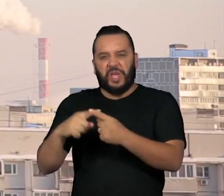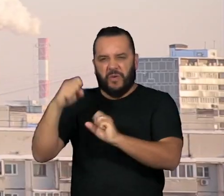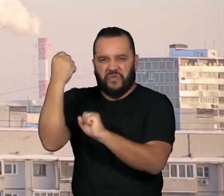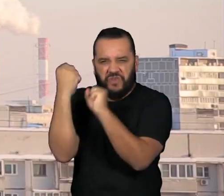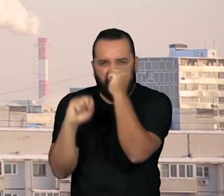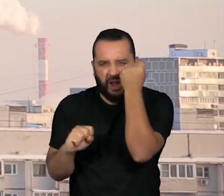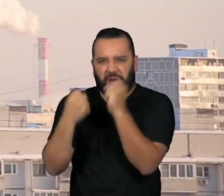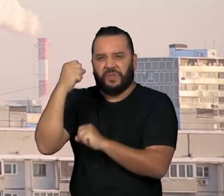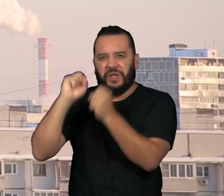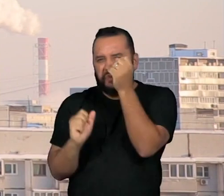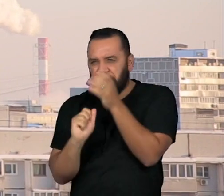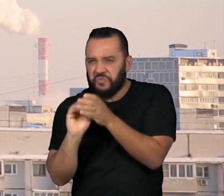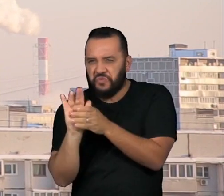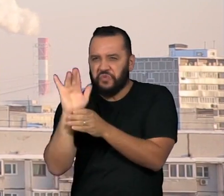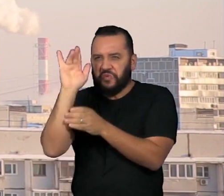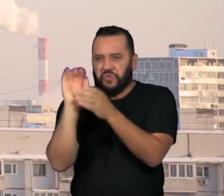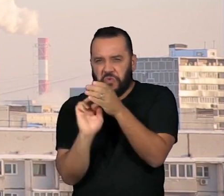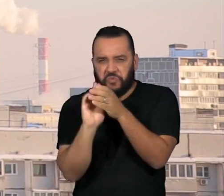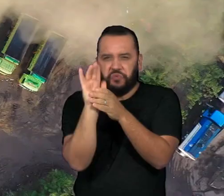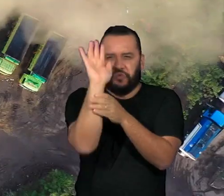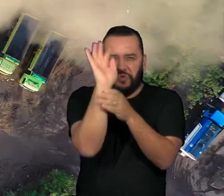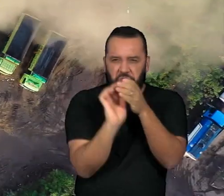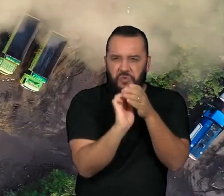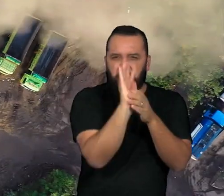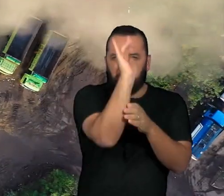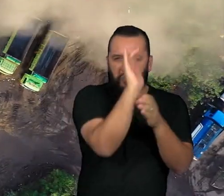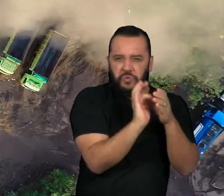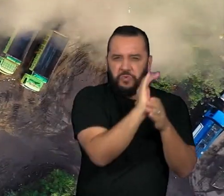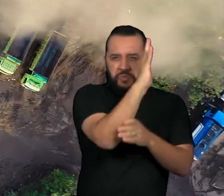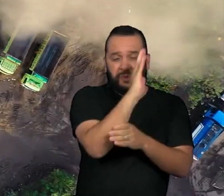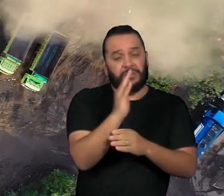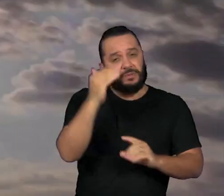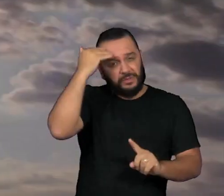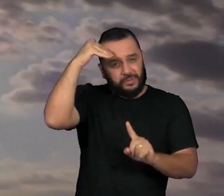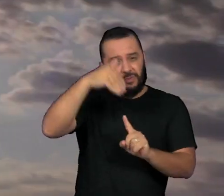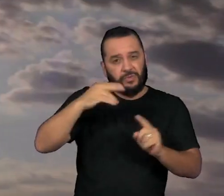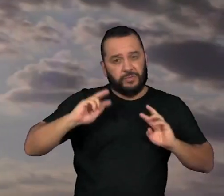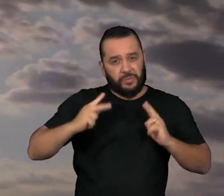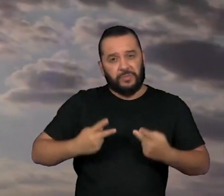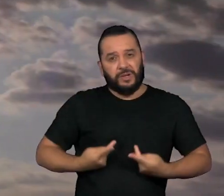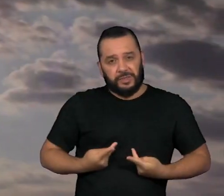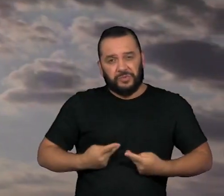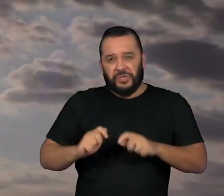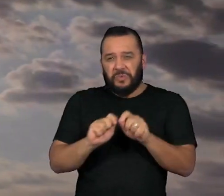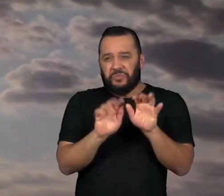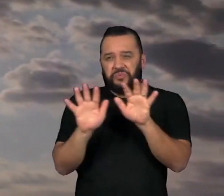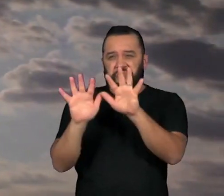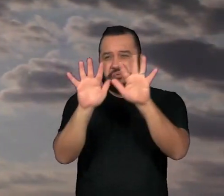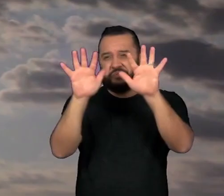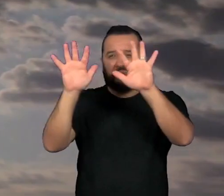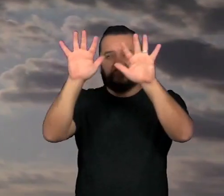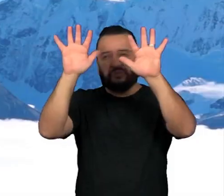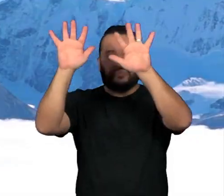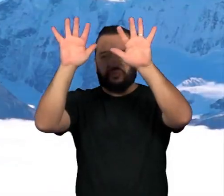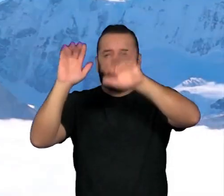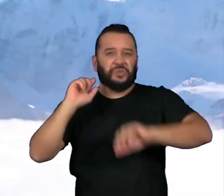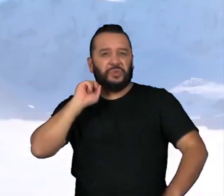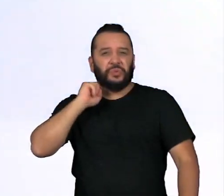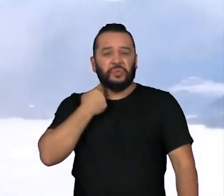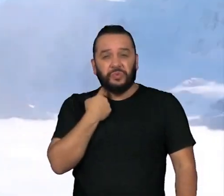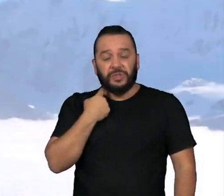e realizar todos os tipos de atividades, os seres humanos lotam a atmosfera de gases poluentes.